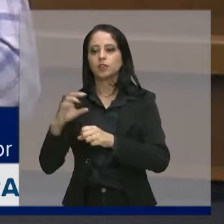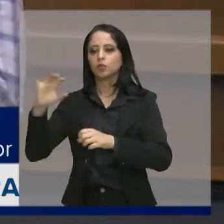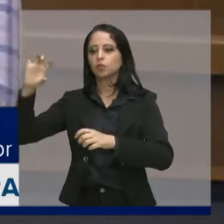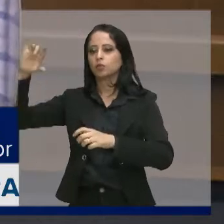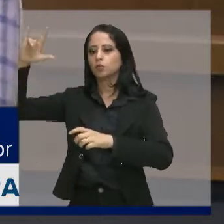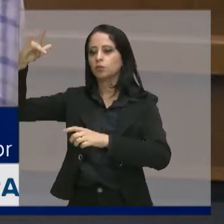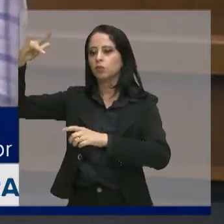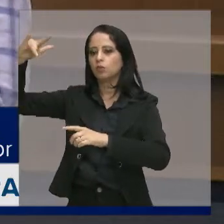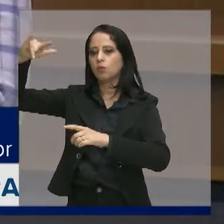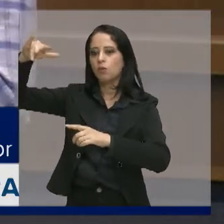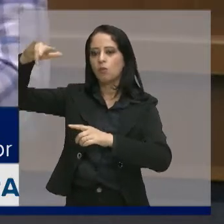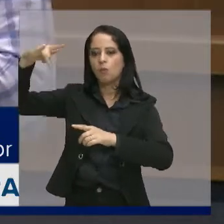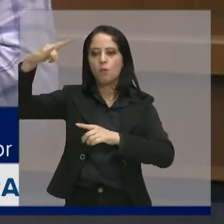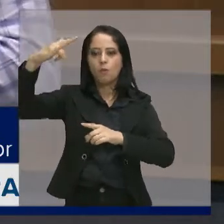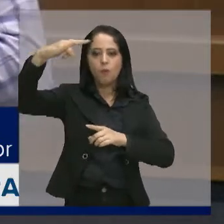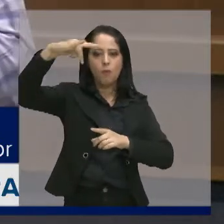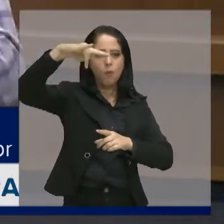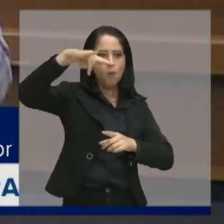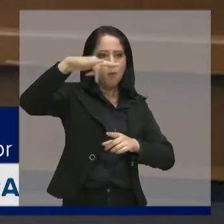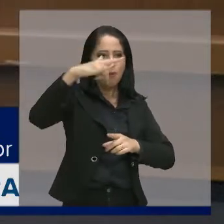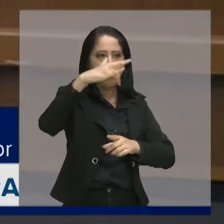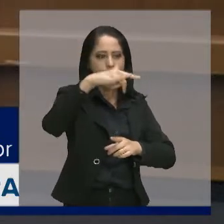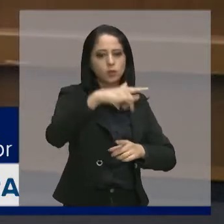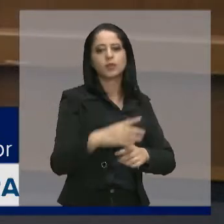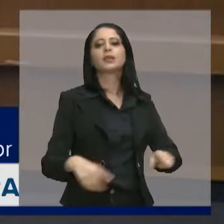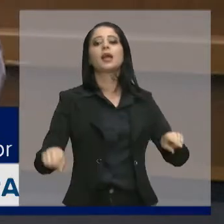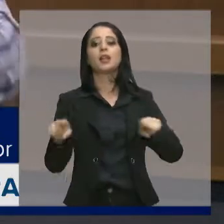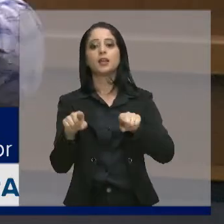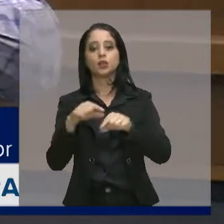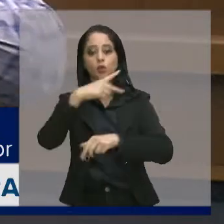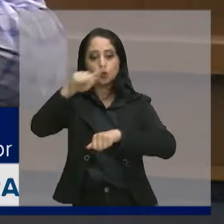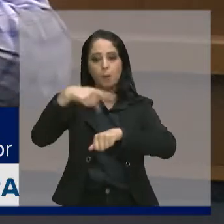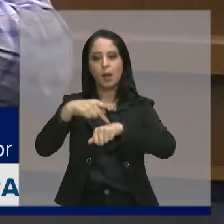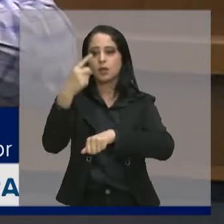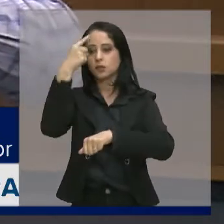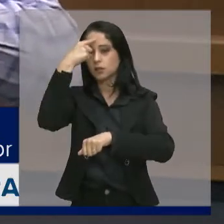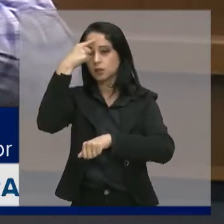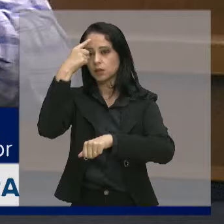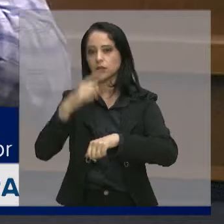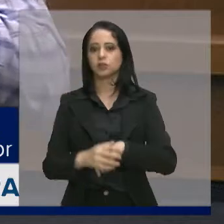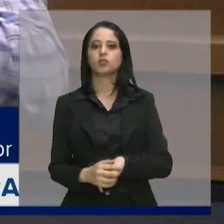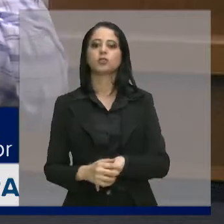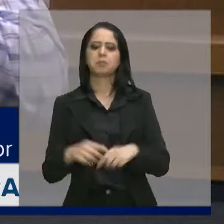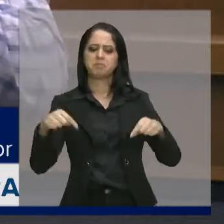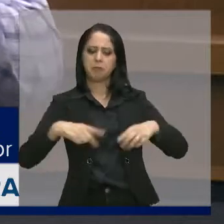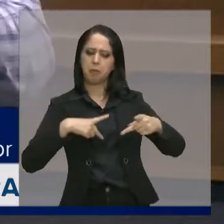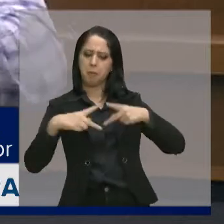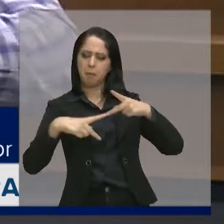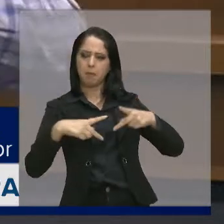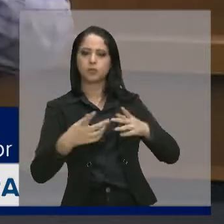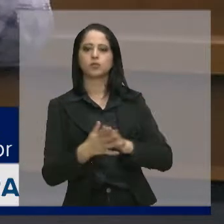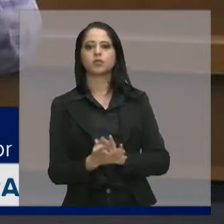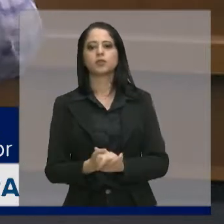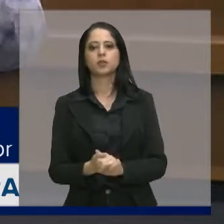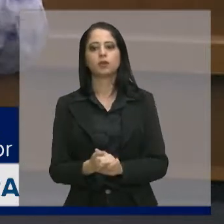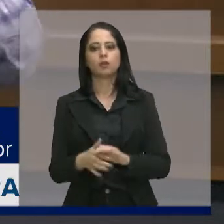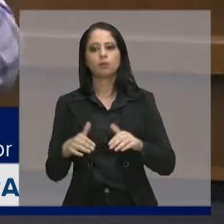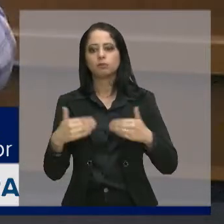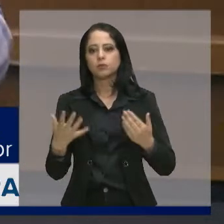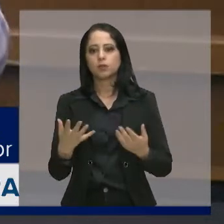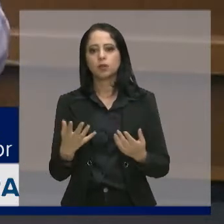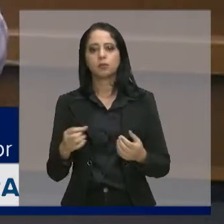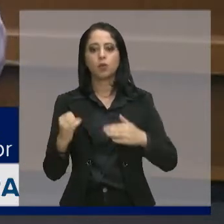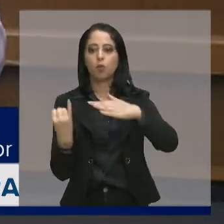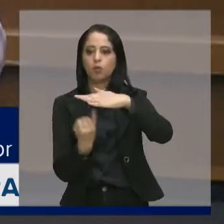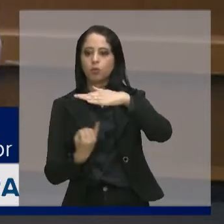lançado recentemente na Índia, ou seja, aquele glamour que o Instituto